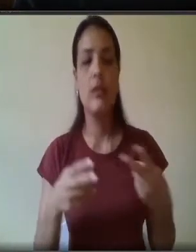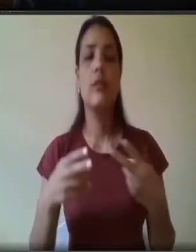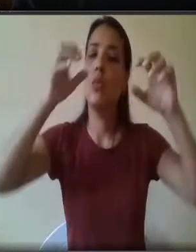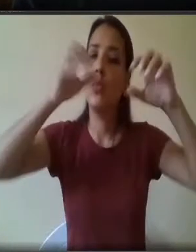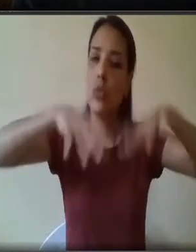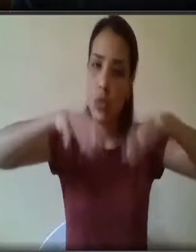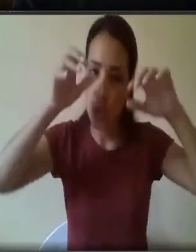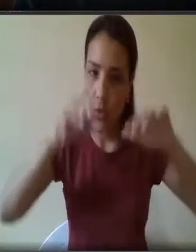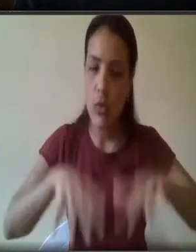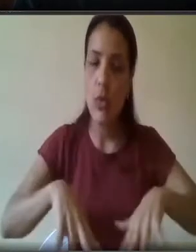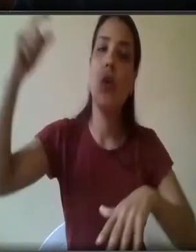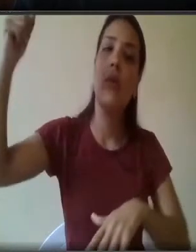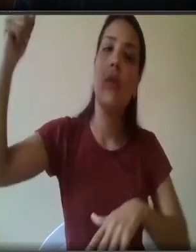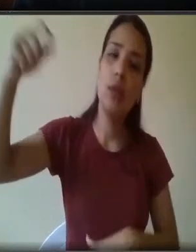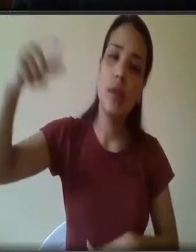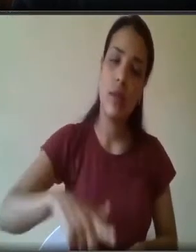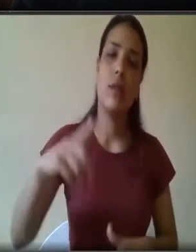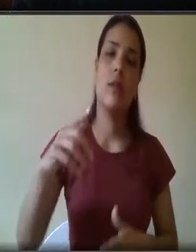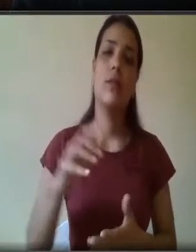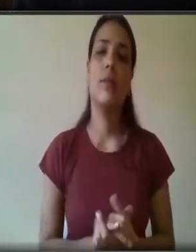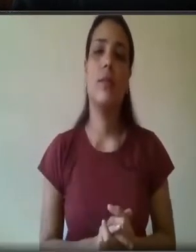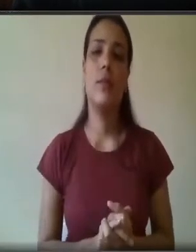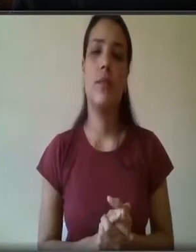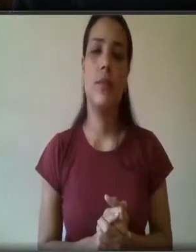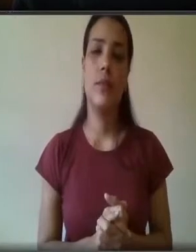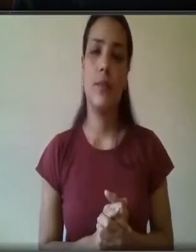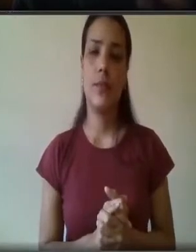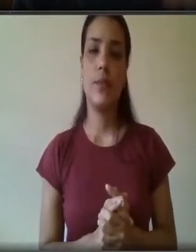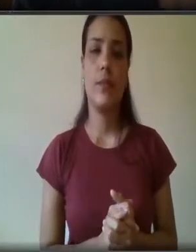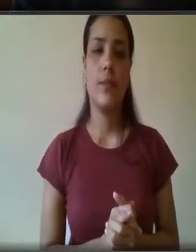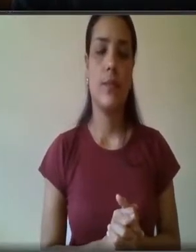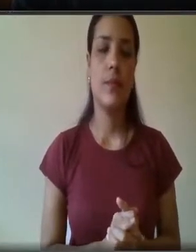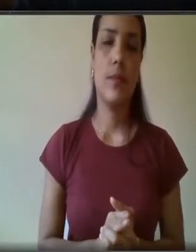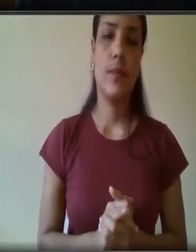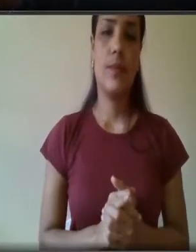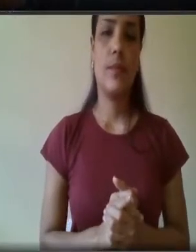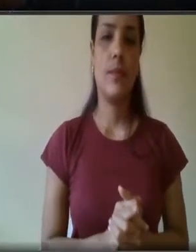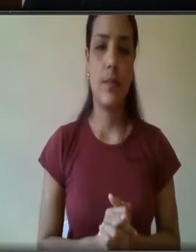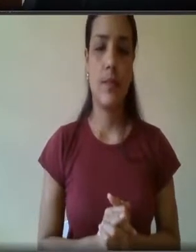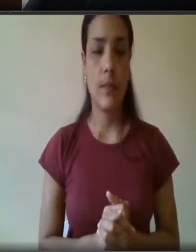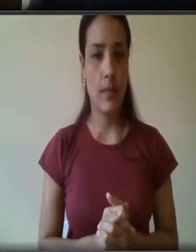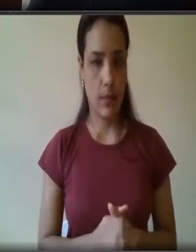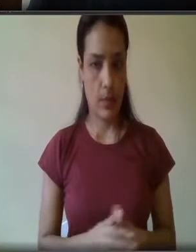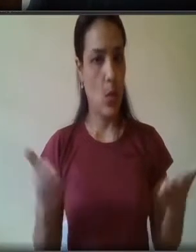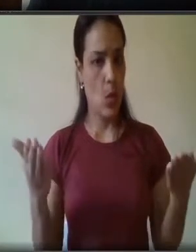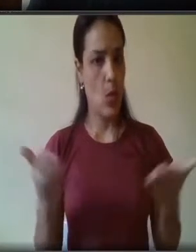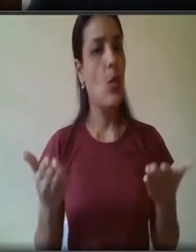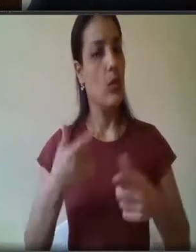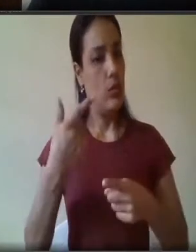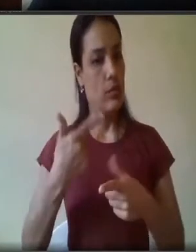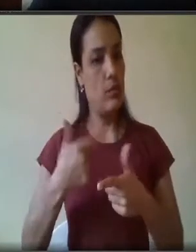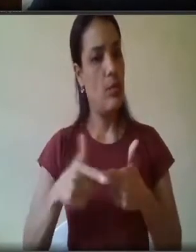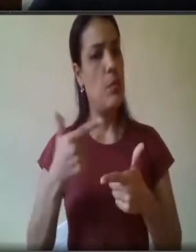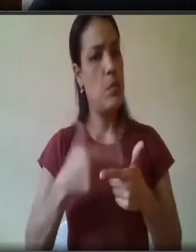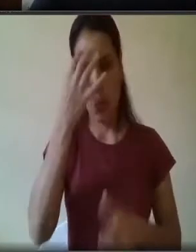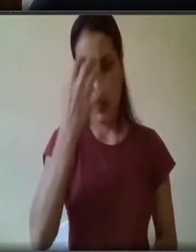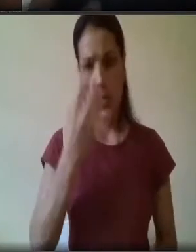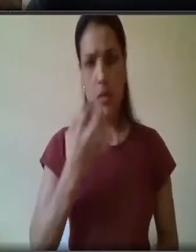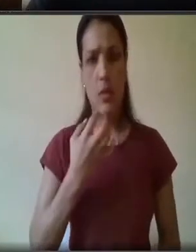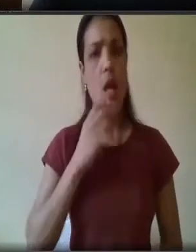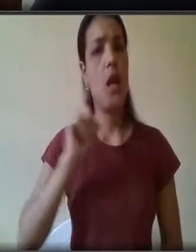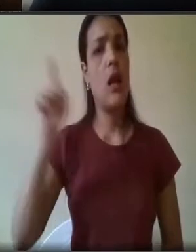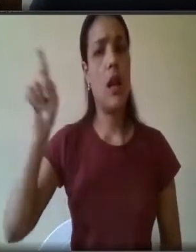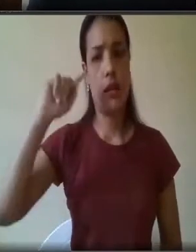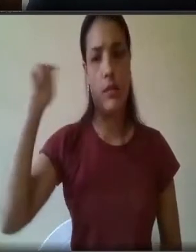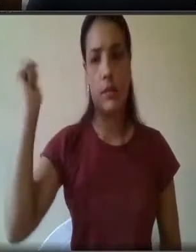agrícola, começa a formar os bancos de areia. Hoje tem um problema sério no estado do Rio Grande do Sul com o processo de arenização.